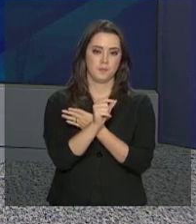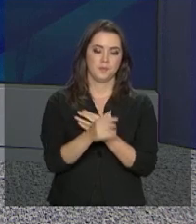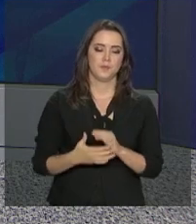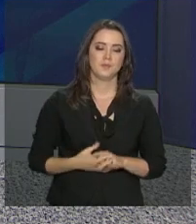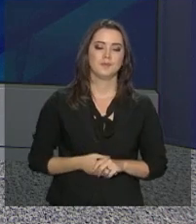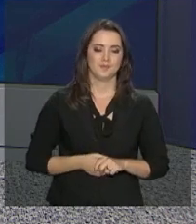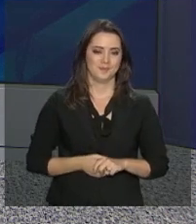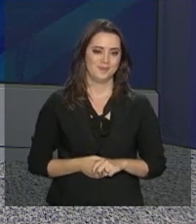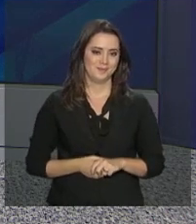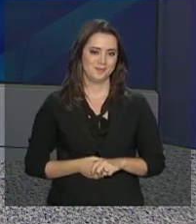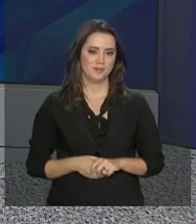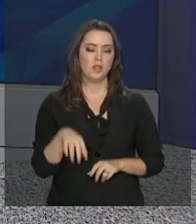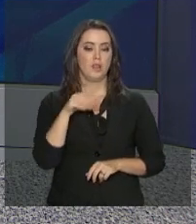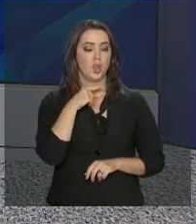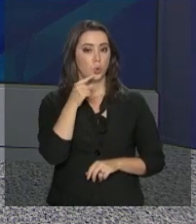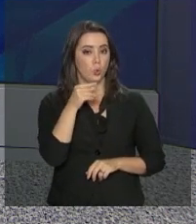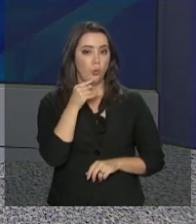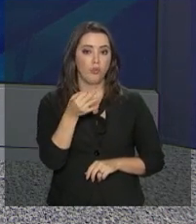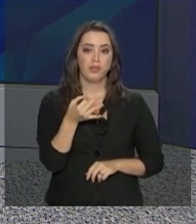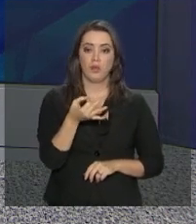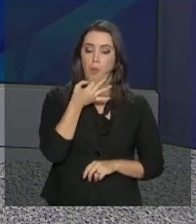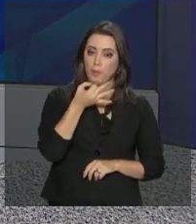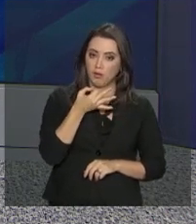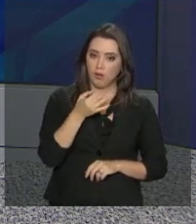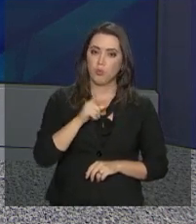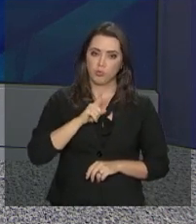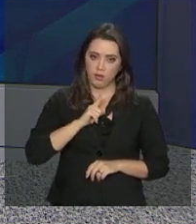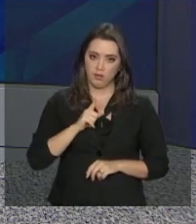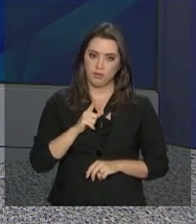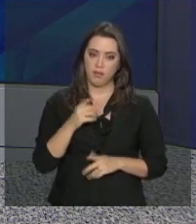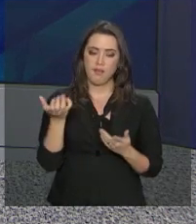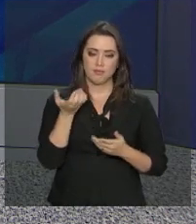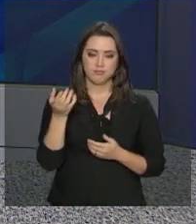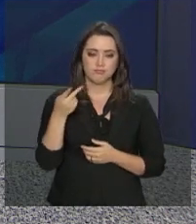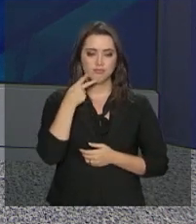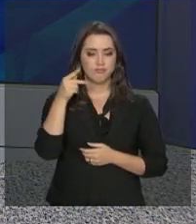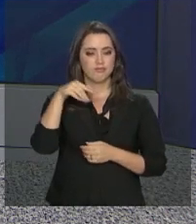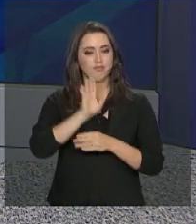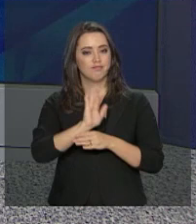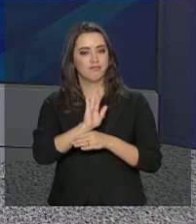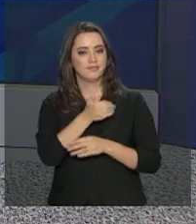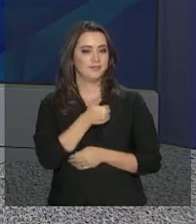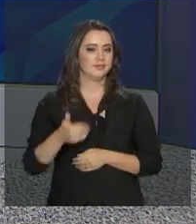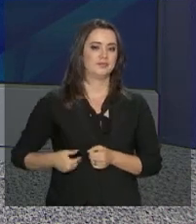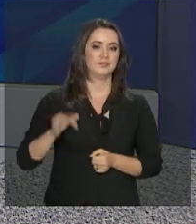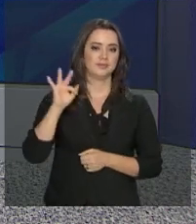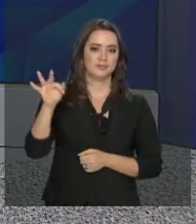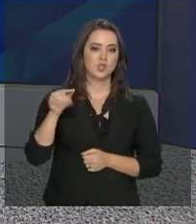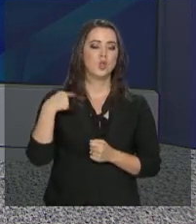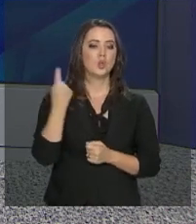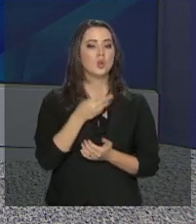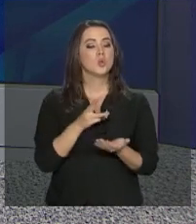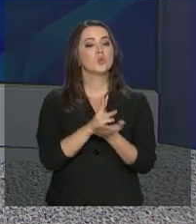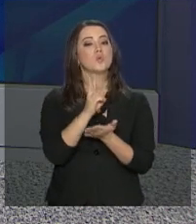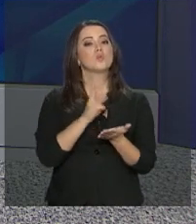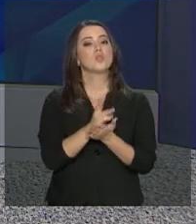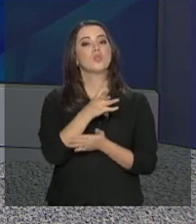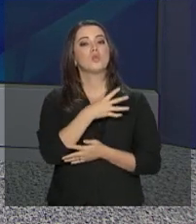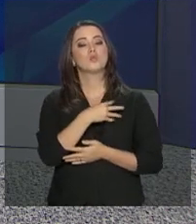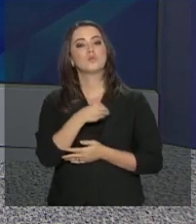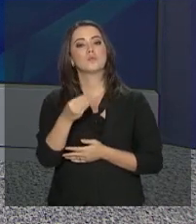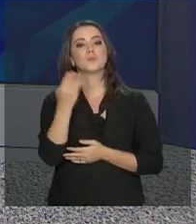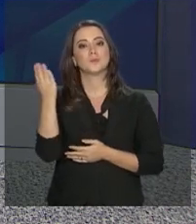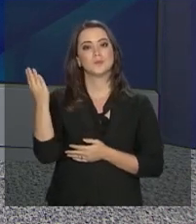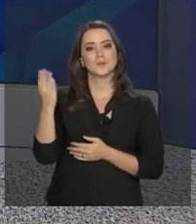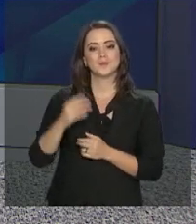perfil no Twitter. Você pode ainda mandar sugestões de reportagens e dúvidas sobre programas e ações do governo federal para o nosso WhatsApp.